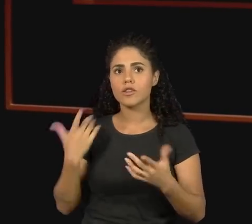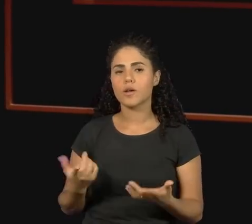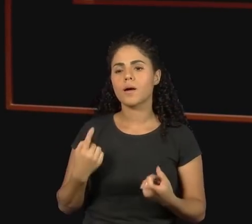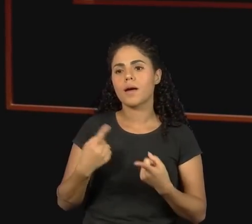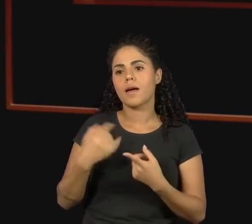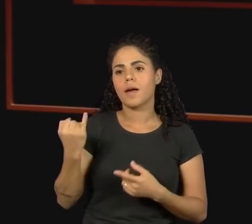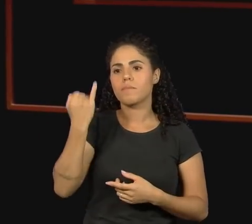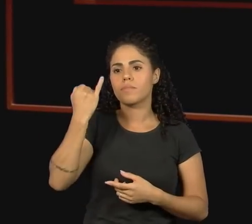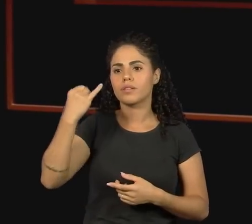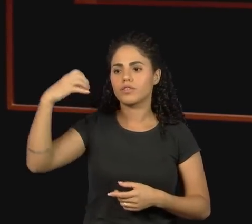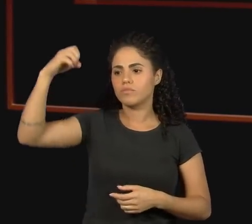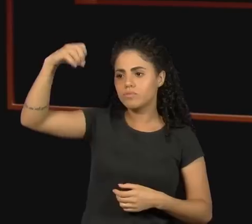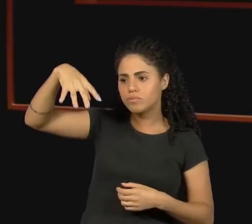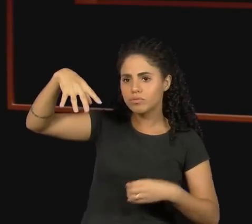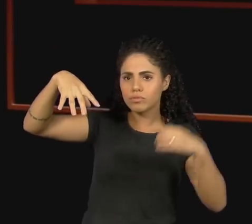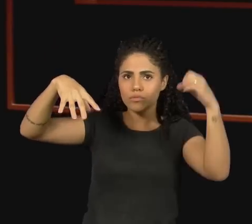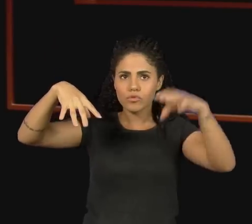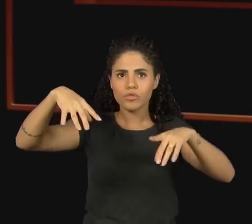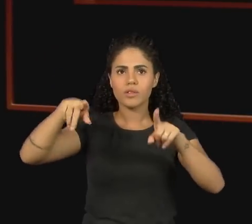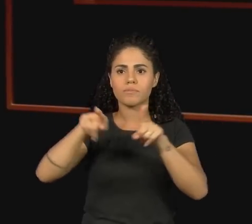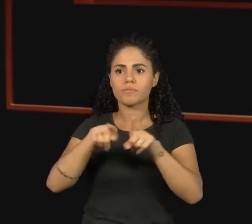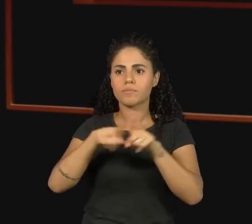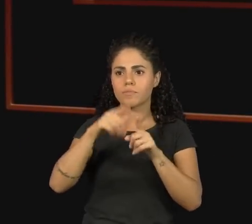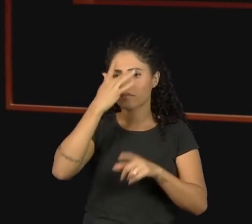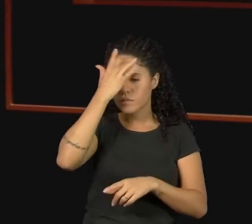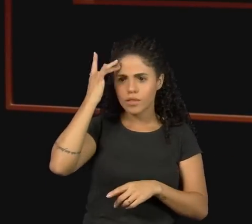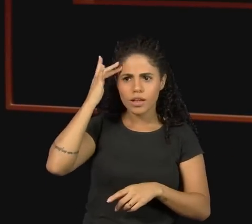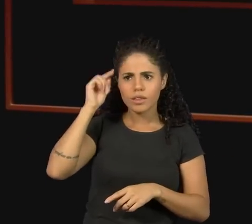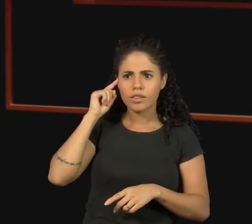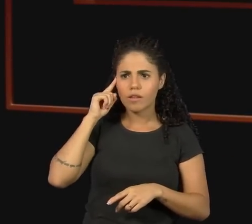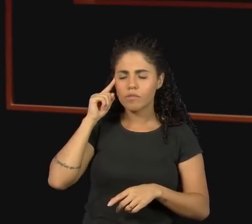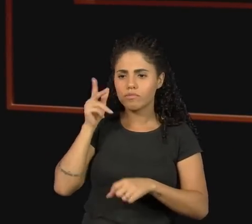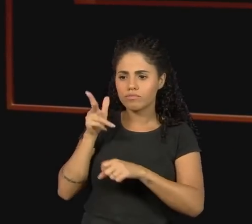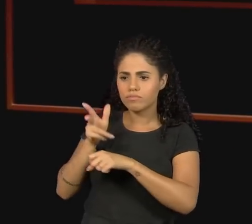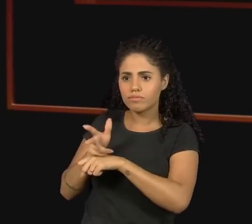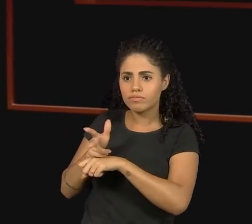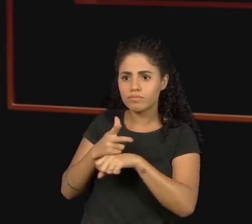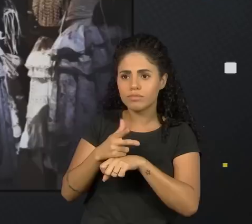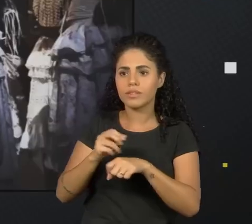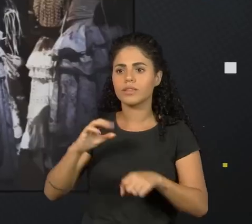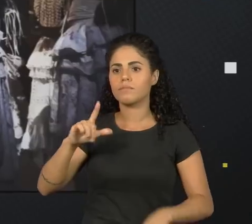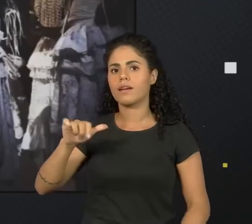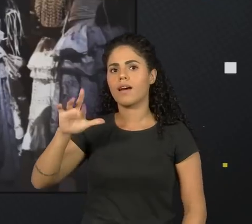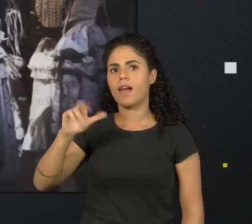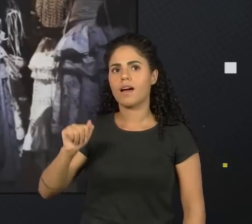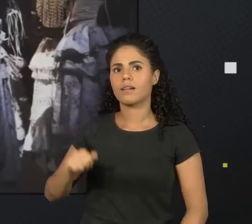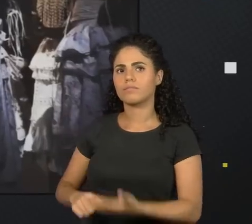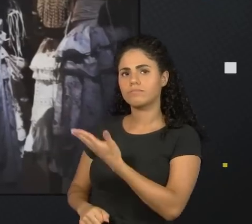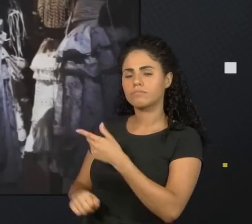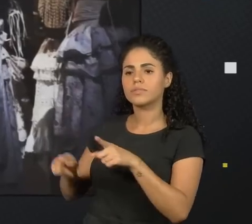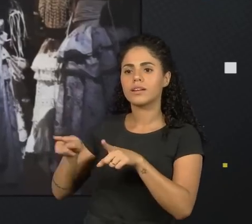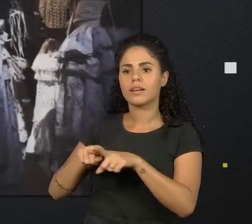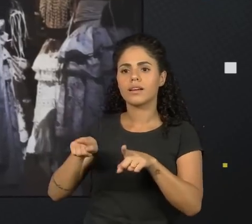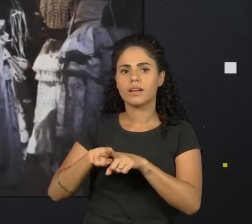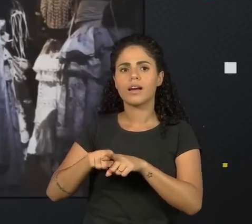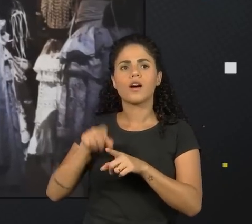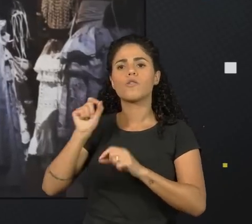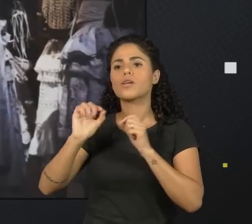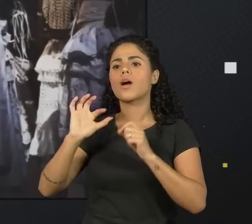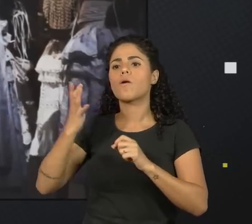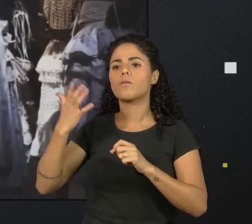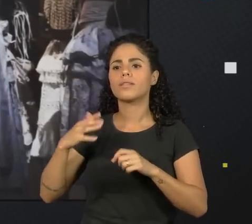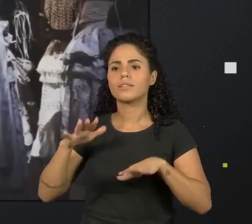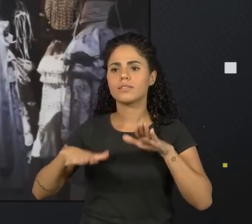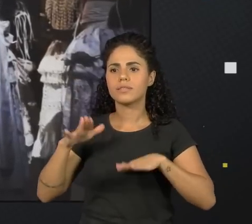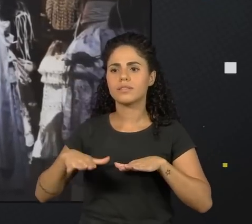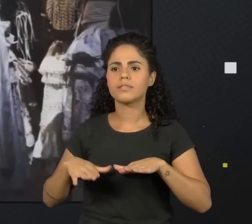também vem e invade o espectador. Então, o que ele fez, por exemplo, na Clara Nunes, a Tal Guerreira, tem cenas que a luz toda está na cara da